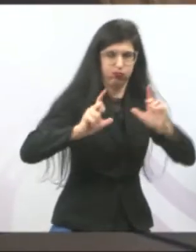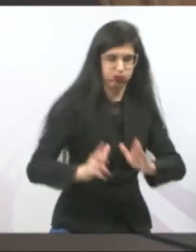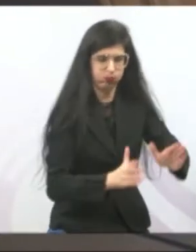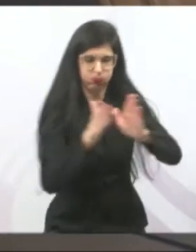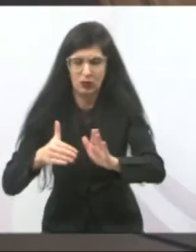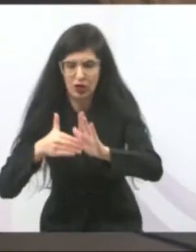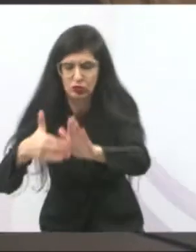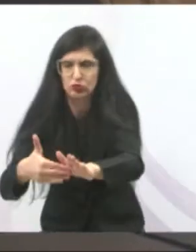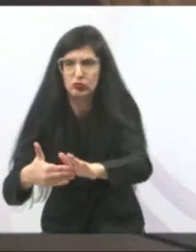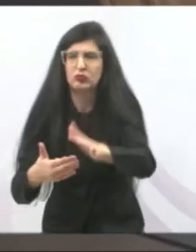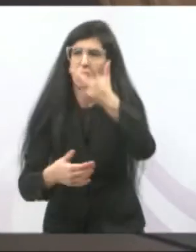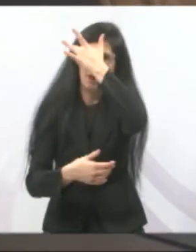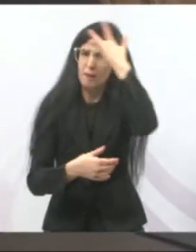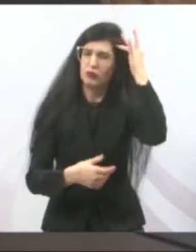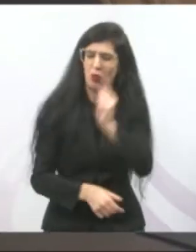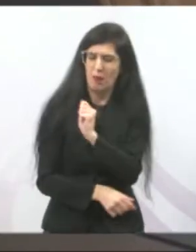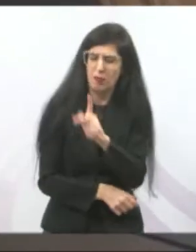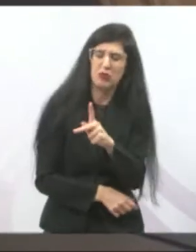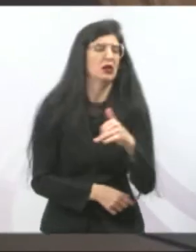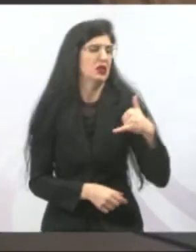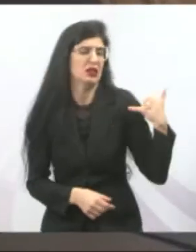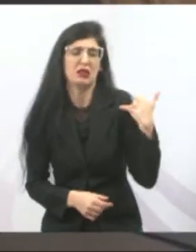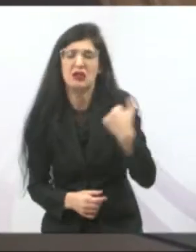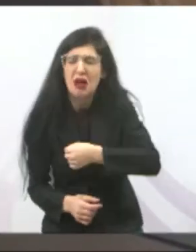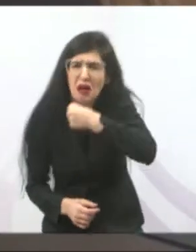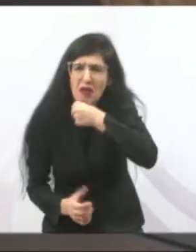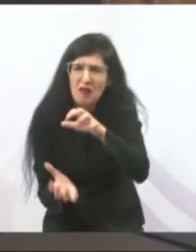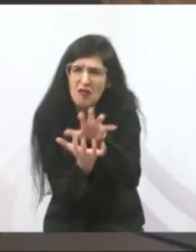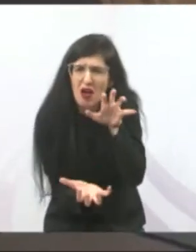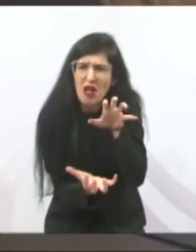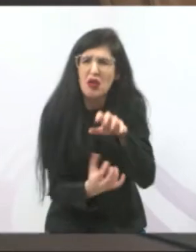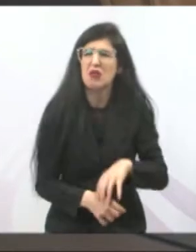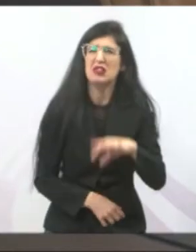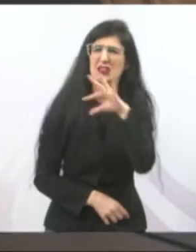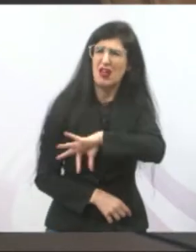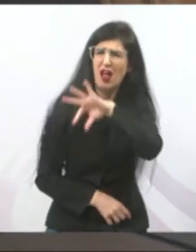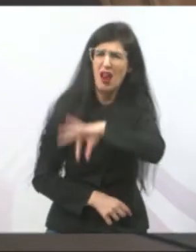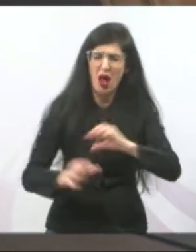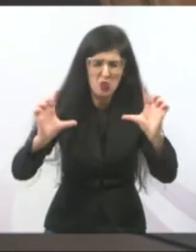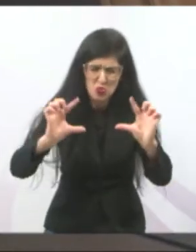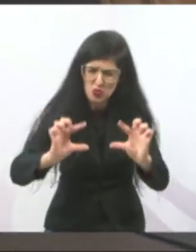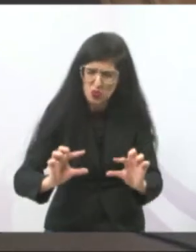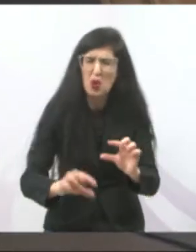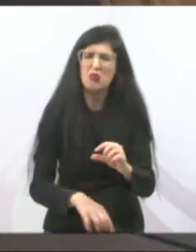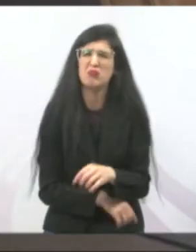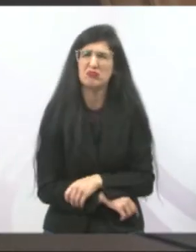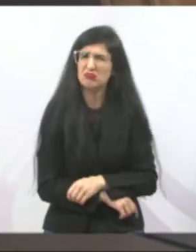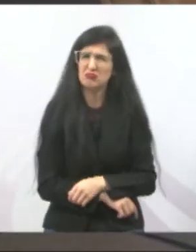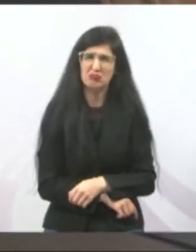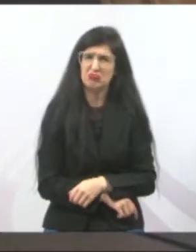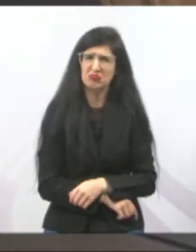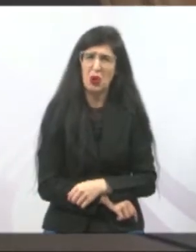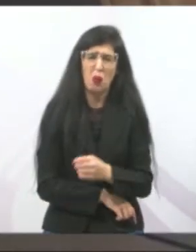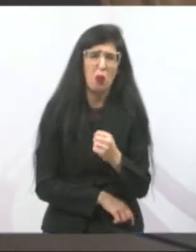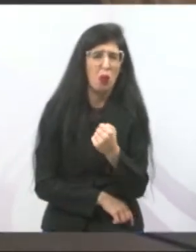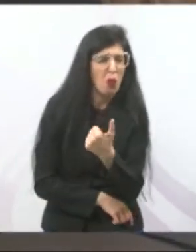indicações, 5 moções, 22 requerimentos e 5 pedidos de informações. Agora,